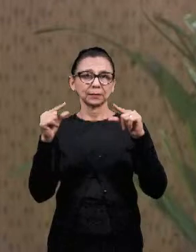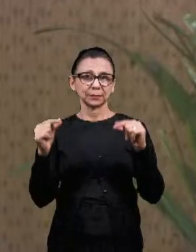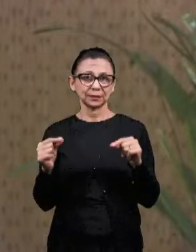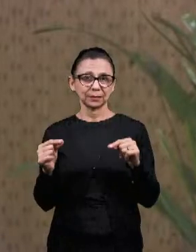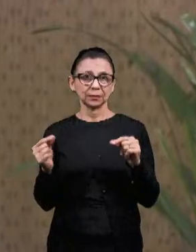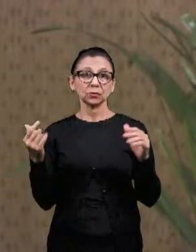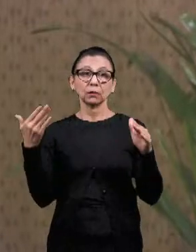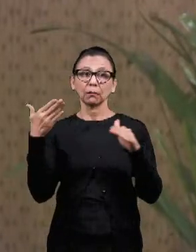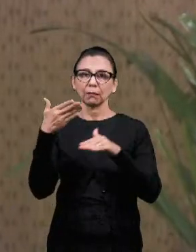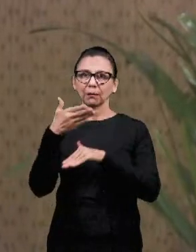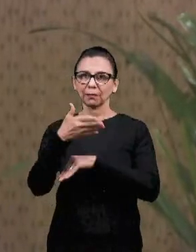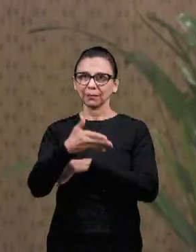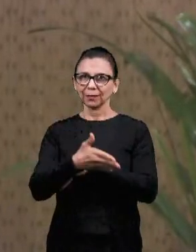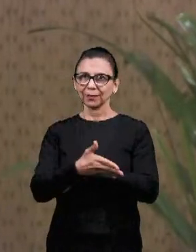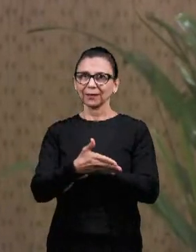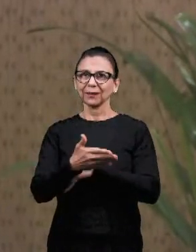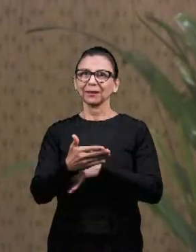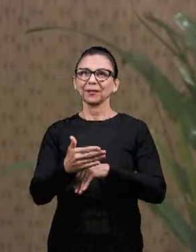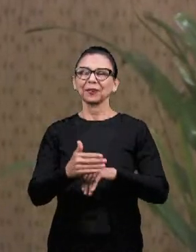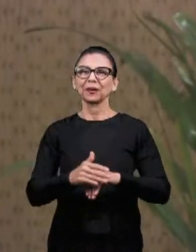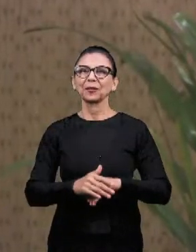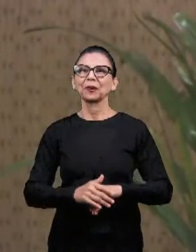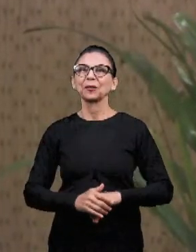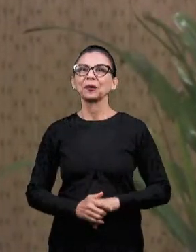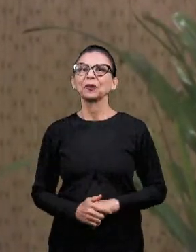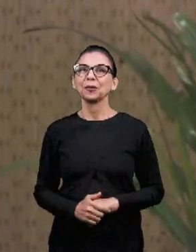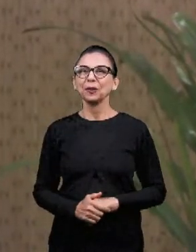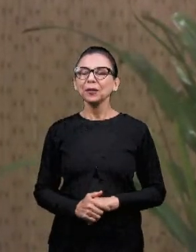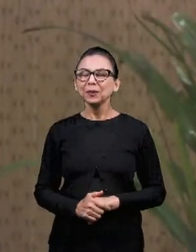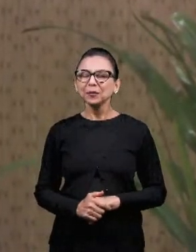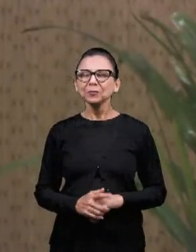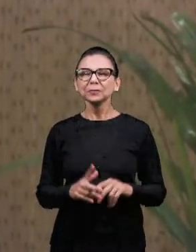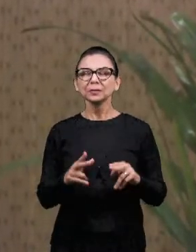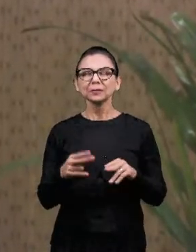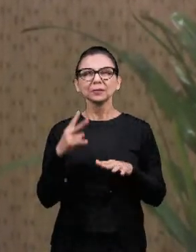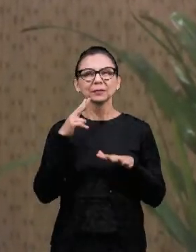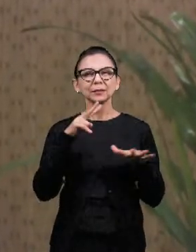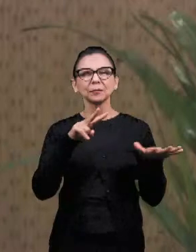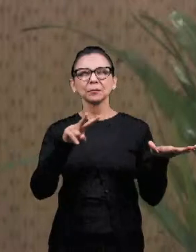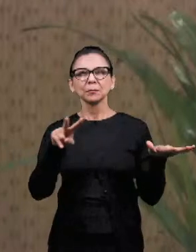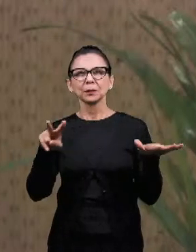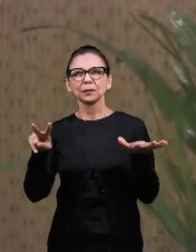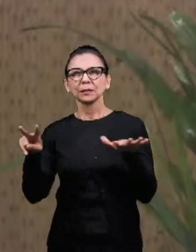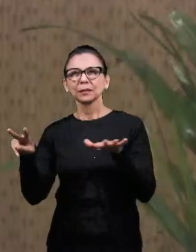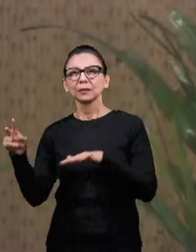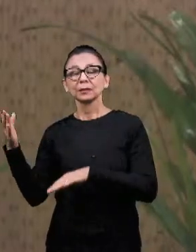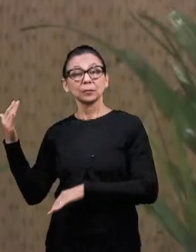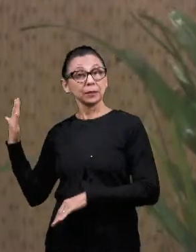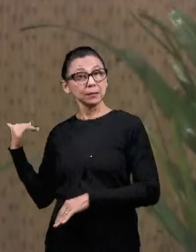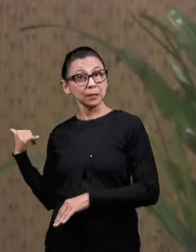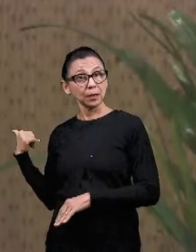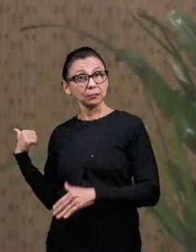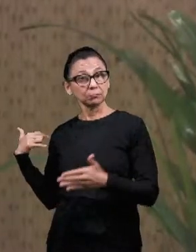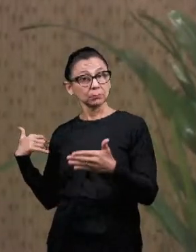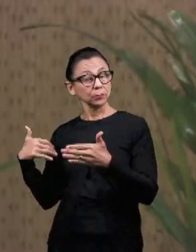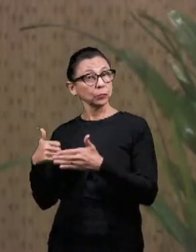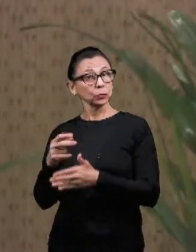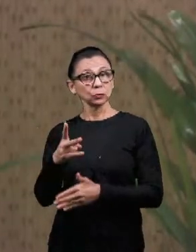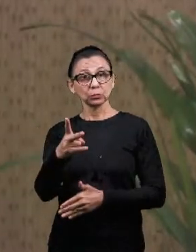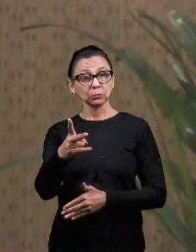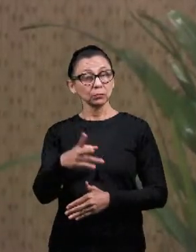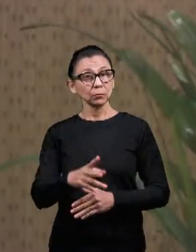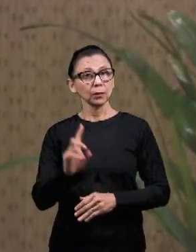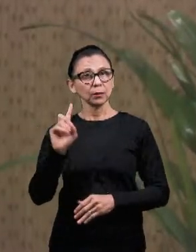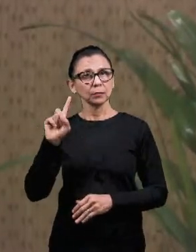ar aqui, como aliás temos feito ao longo da semana passada e vamos continuar fazendo também ao longo desta semana, até a